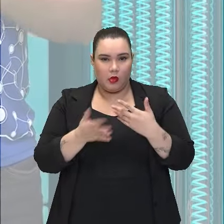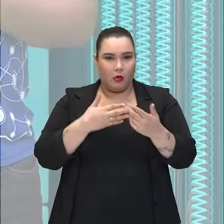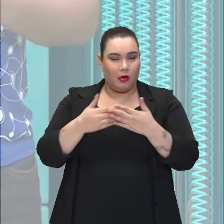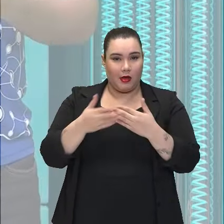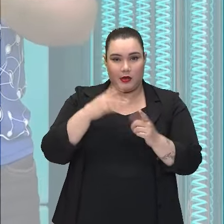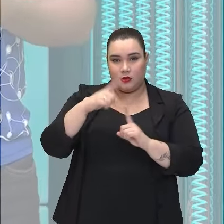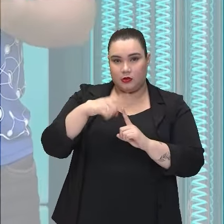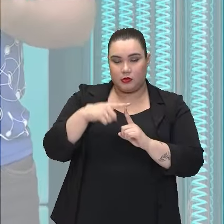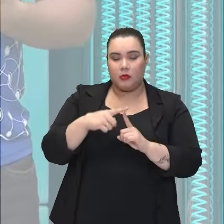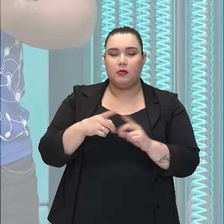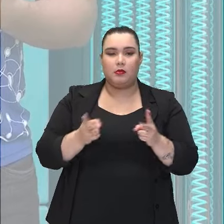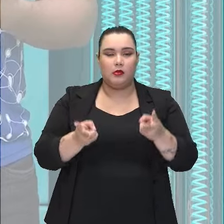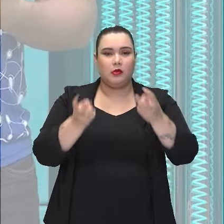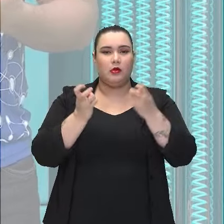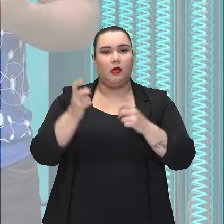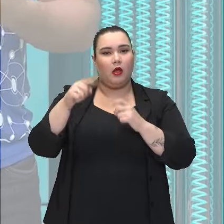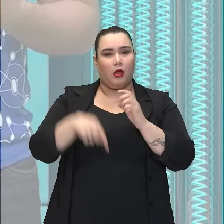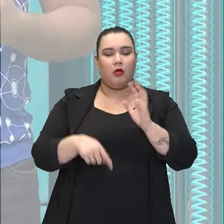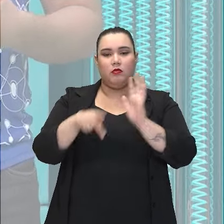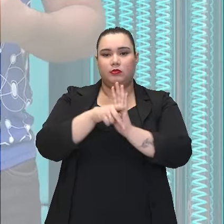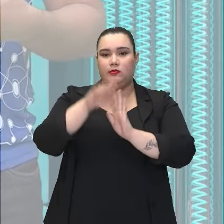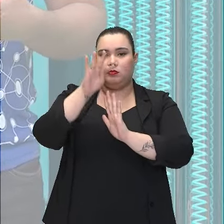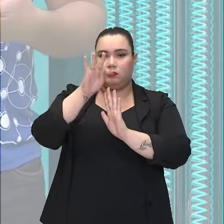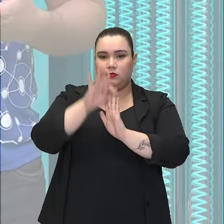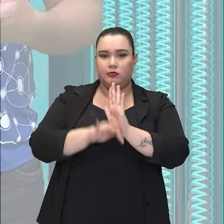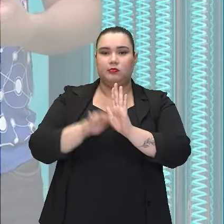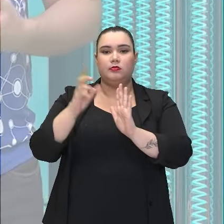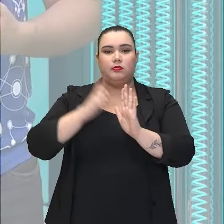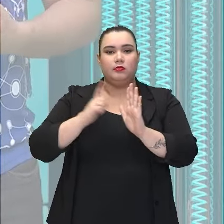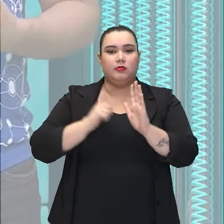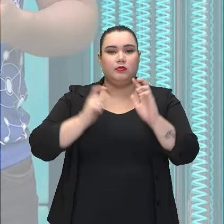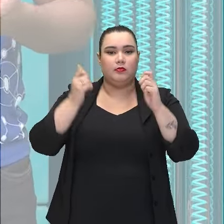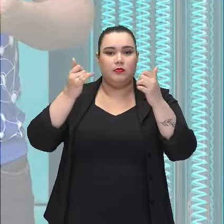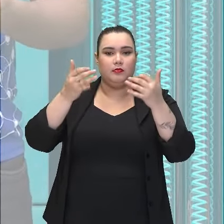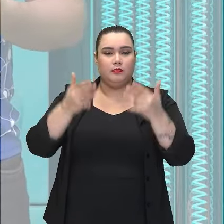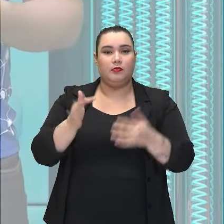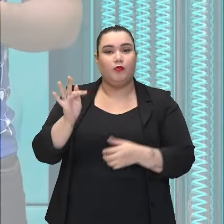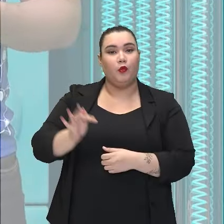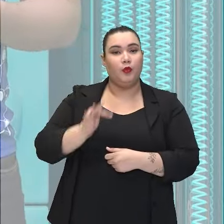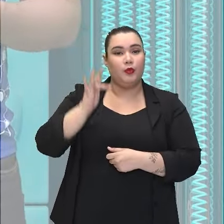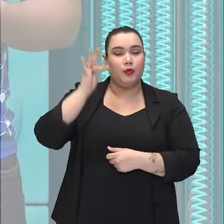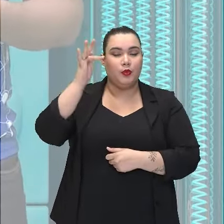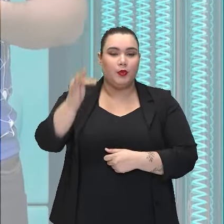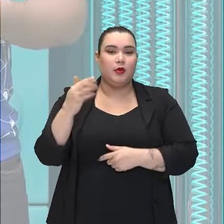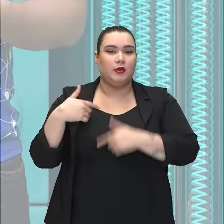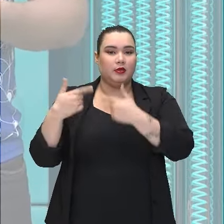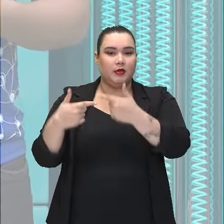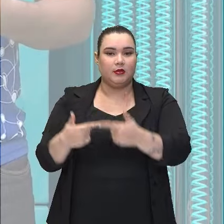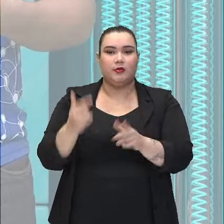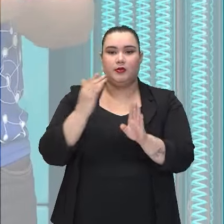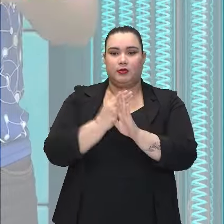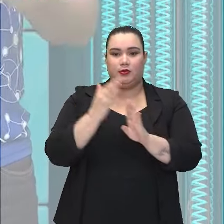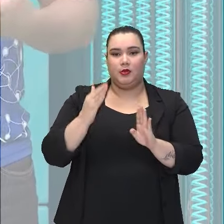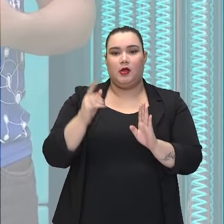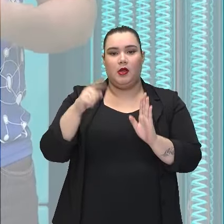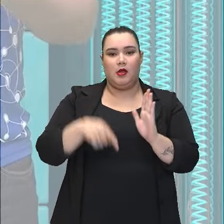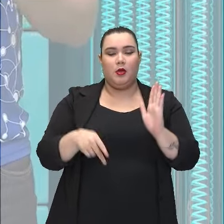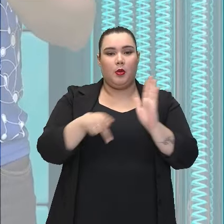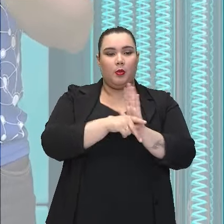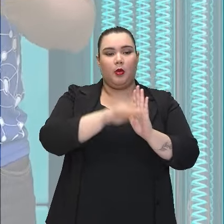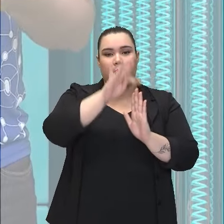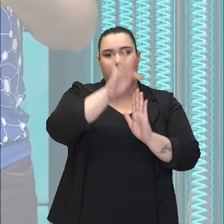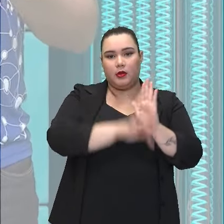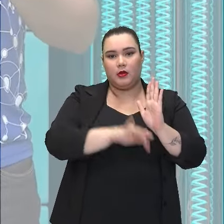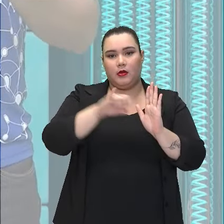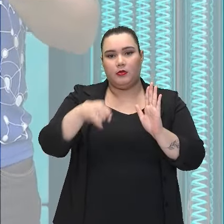seja, percebemos que é por meio desses textos que ele vai contar para as futuras gerações o que ele descobriu. É por meio desses textos,